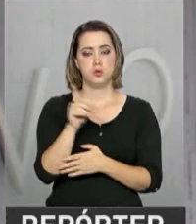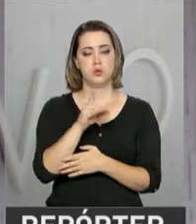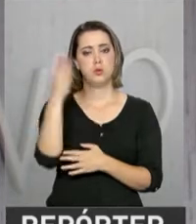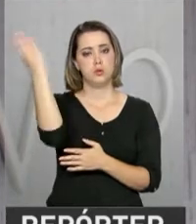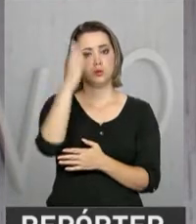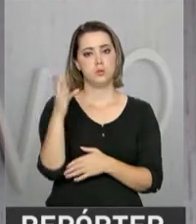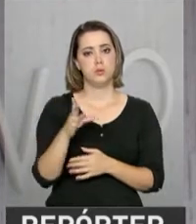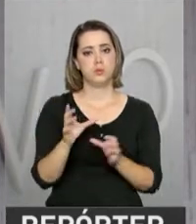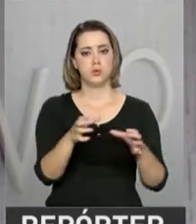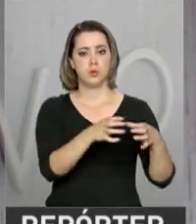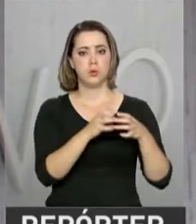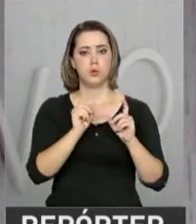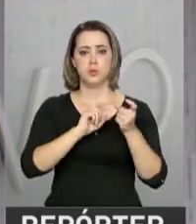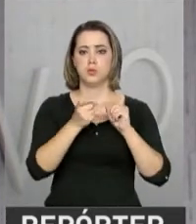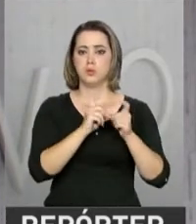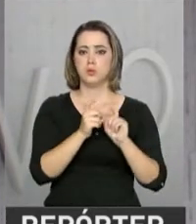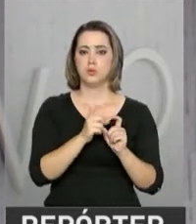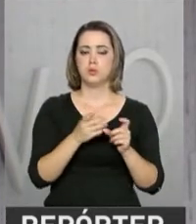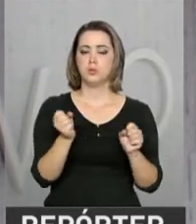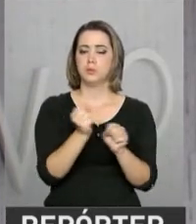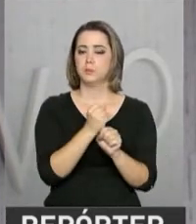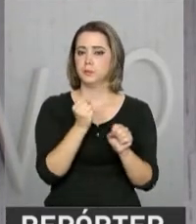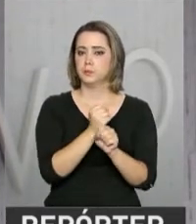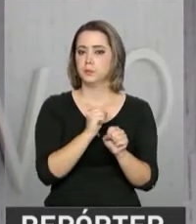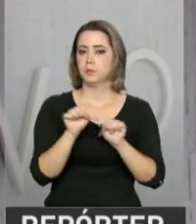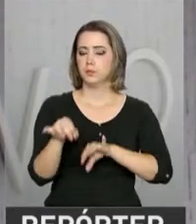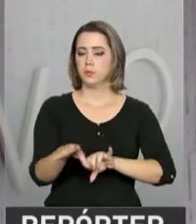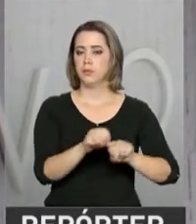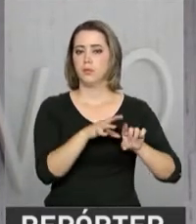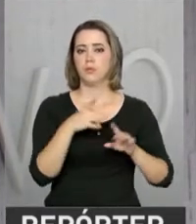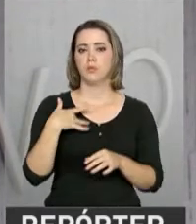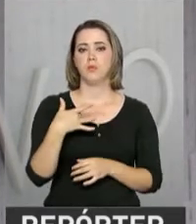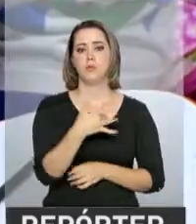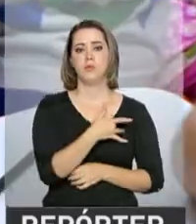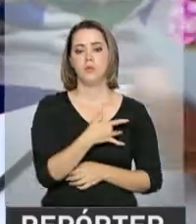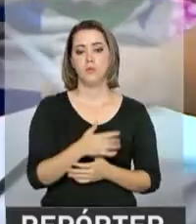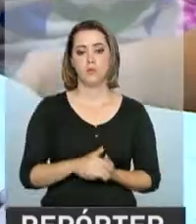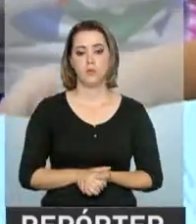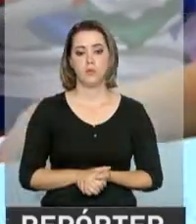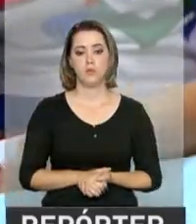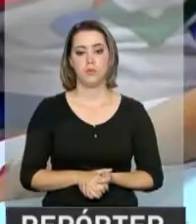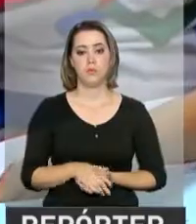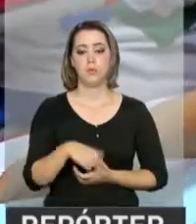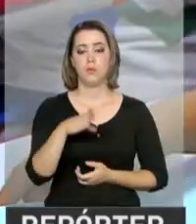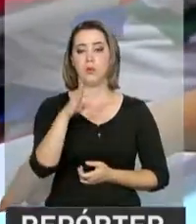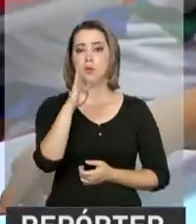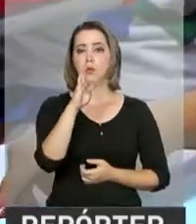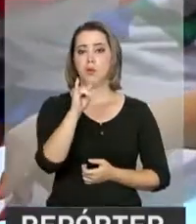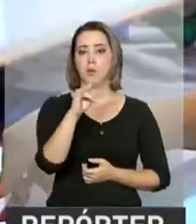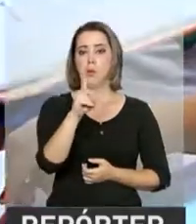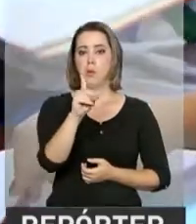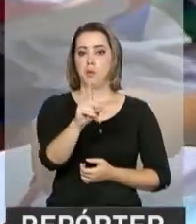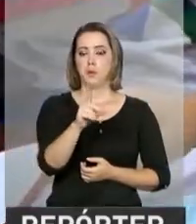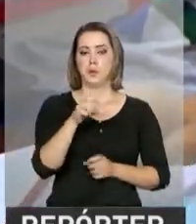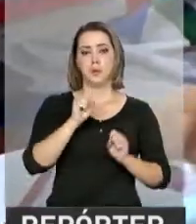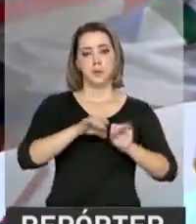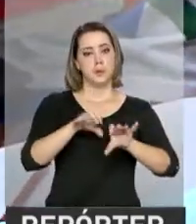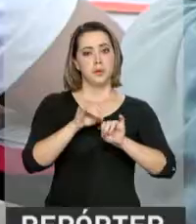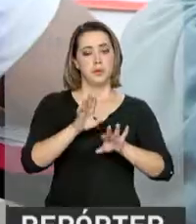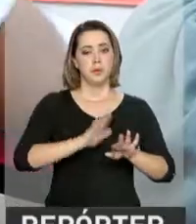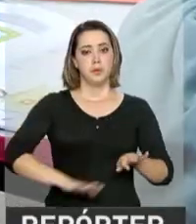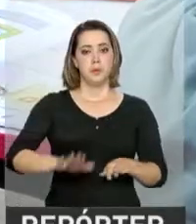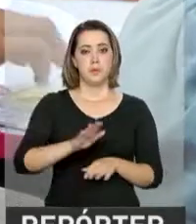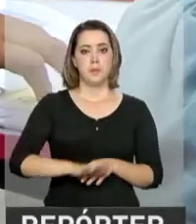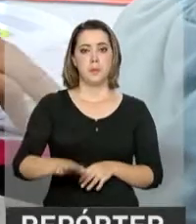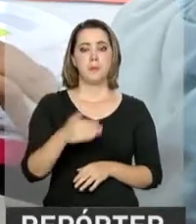projetos em áreas como gestão, infraestrutura, educação e saúde. Já no BID, o enfoque foi educação infantil.